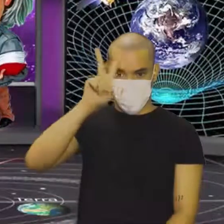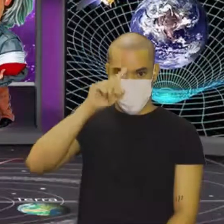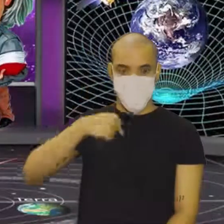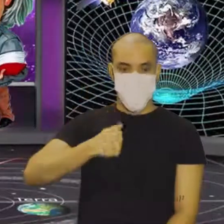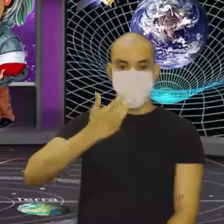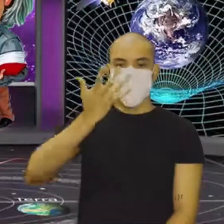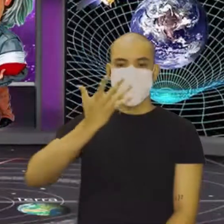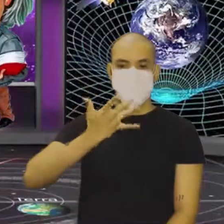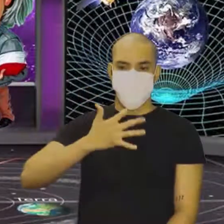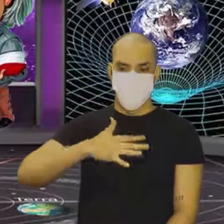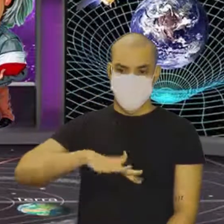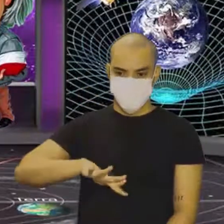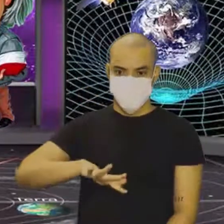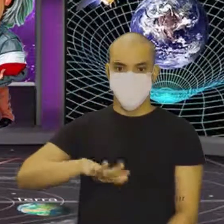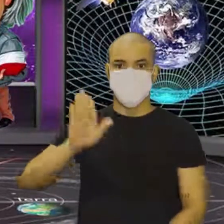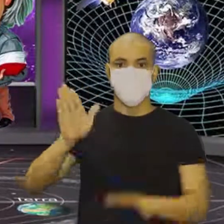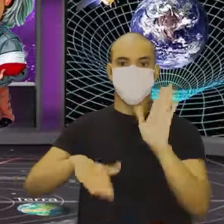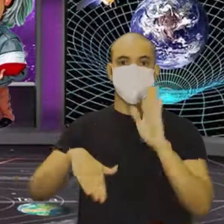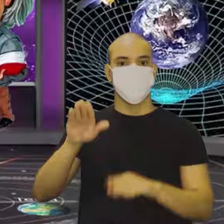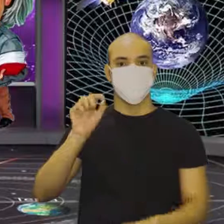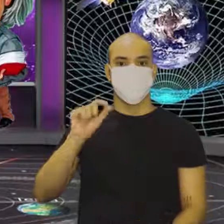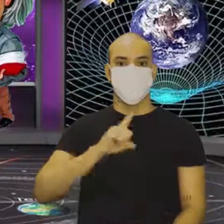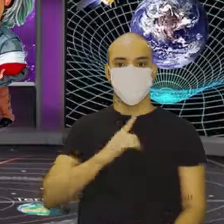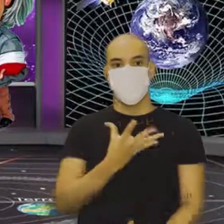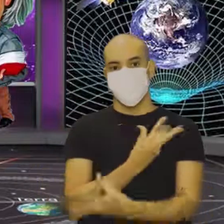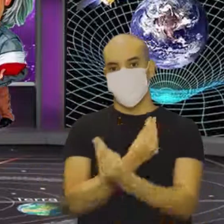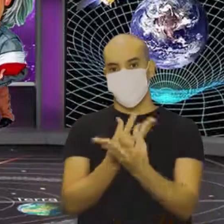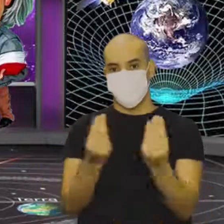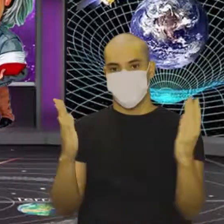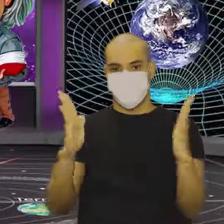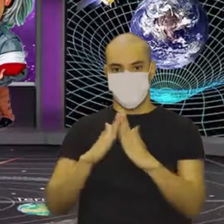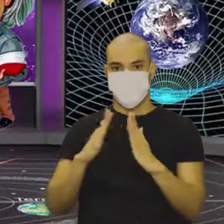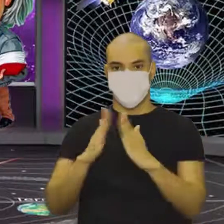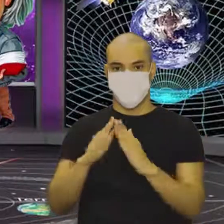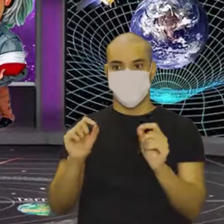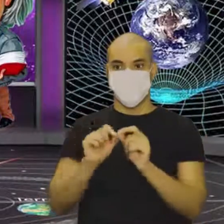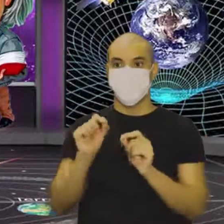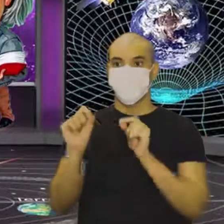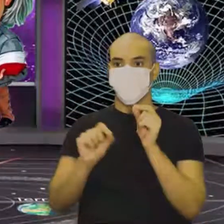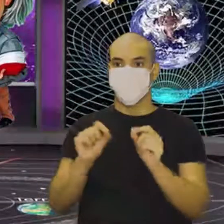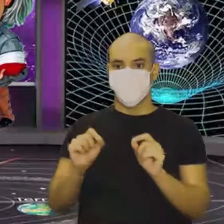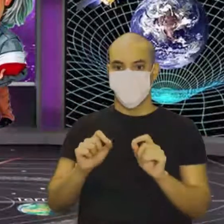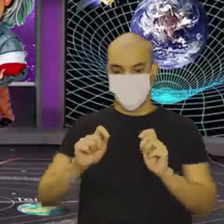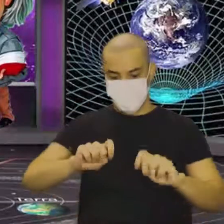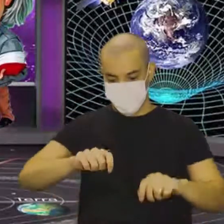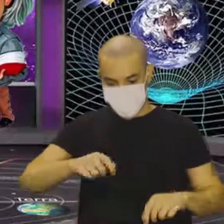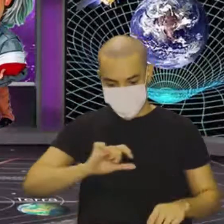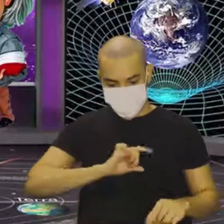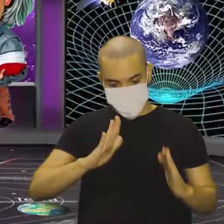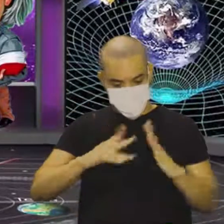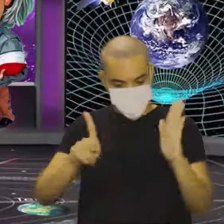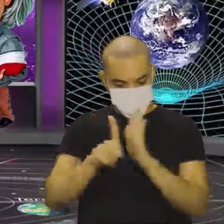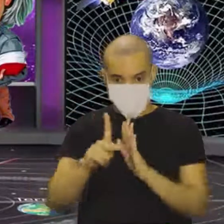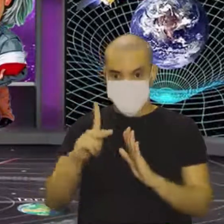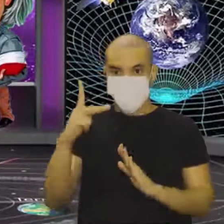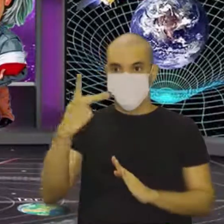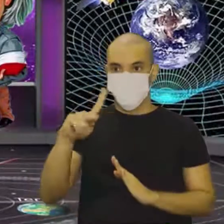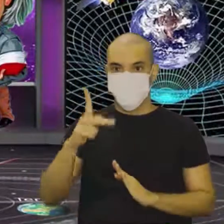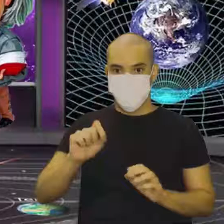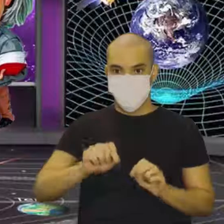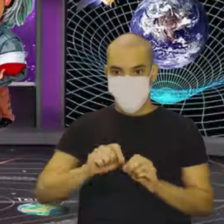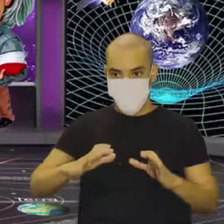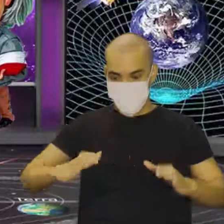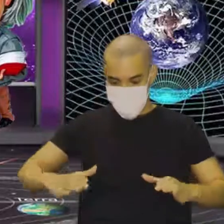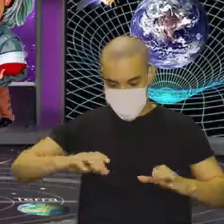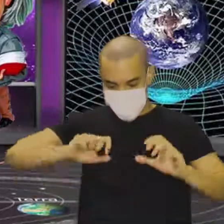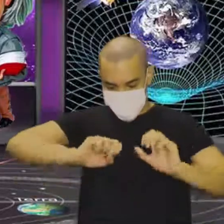era criança, geralmente tem muitas casas que cavam poços. Aí você cavou o poço na sua casa, você